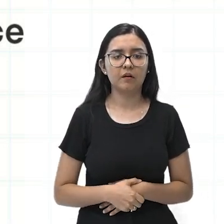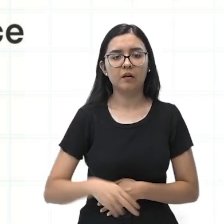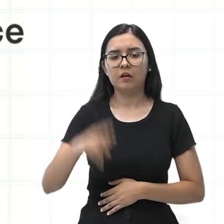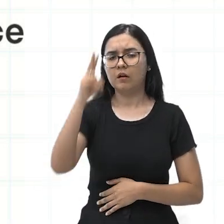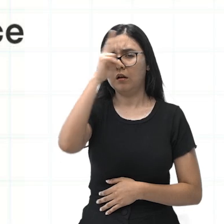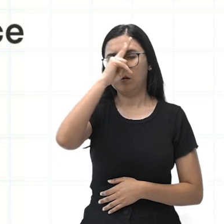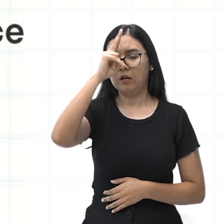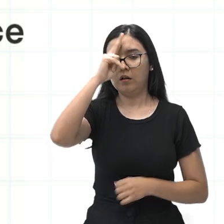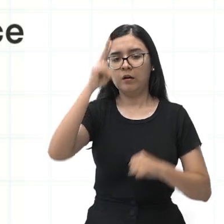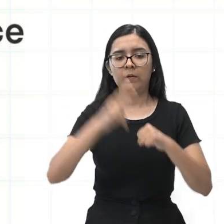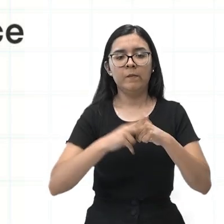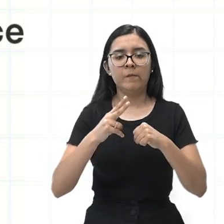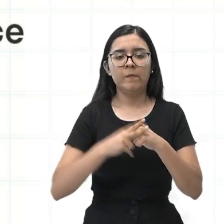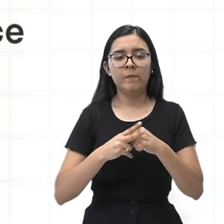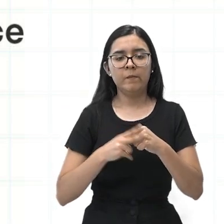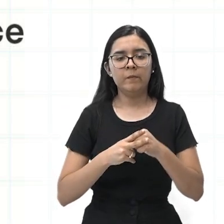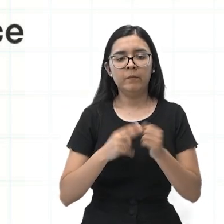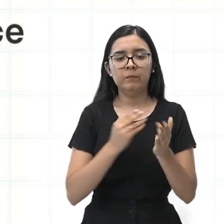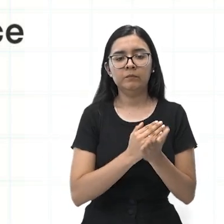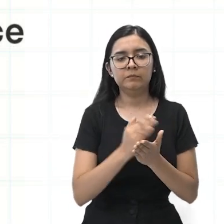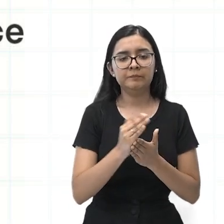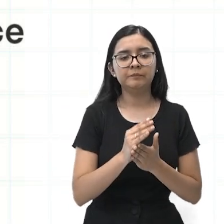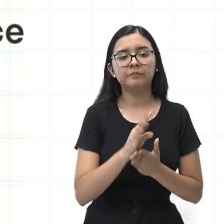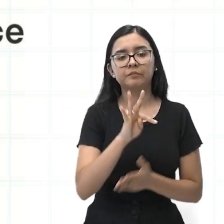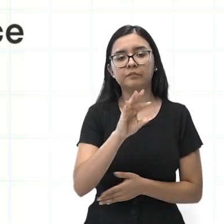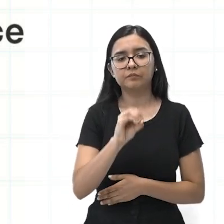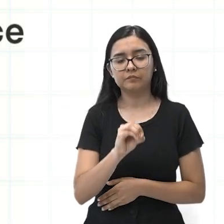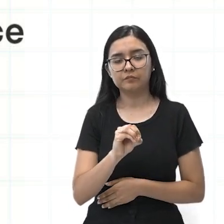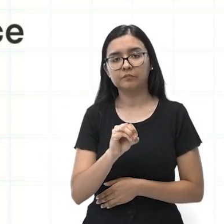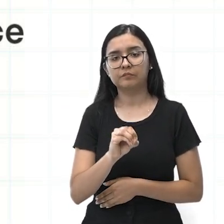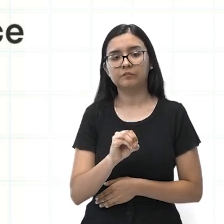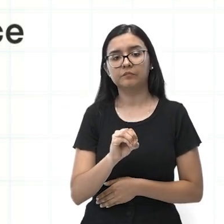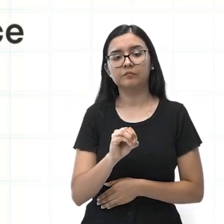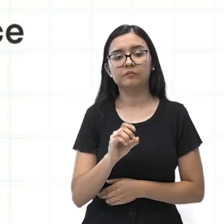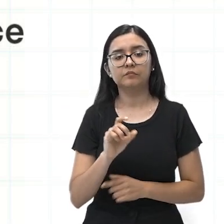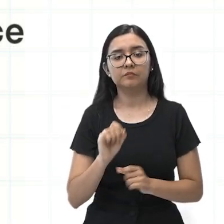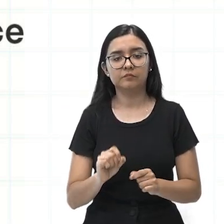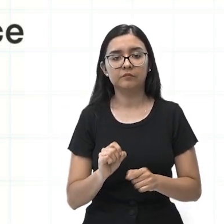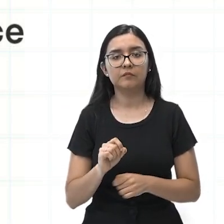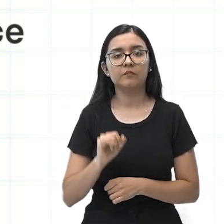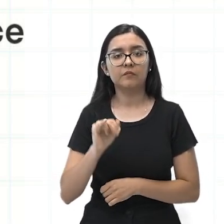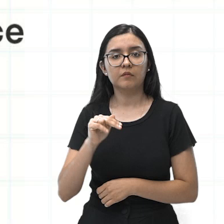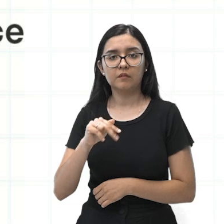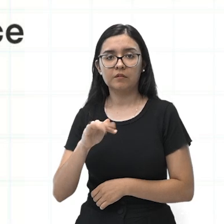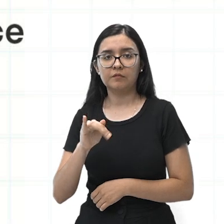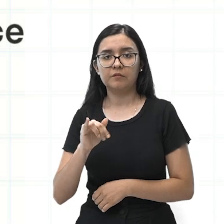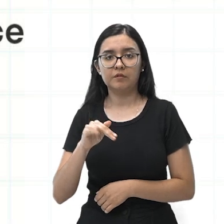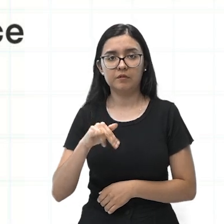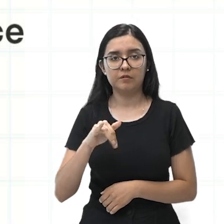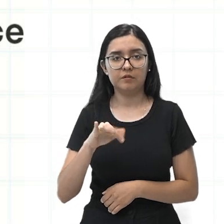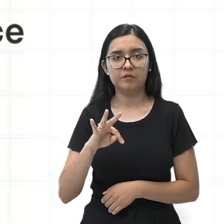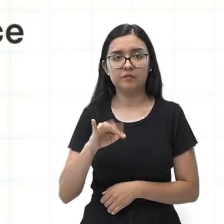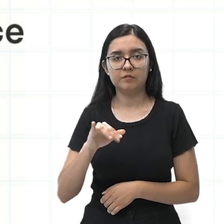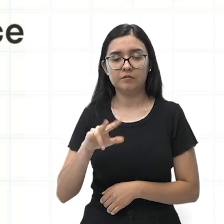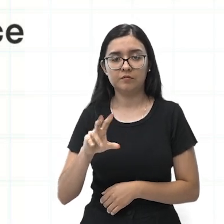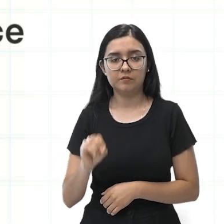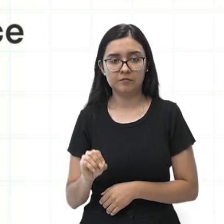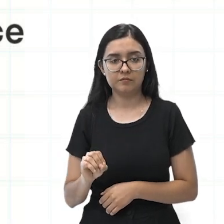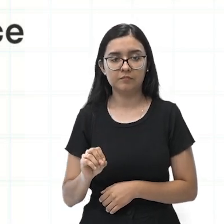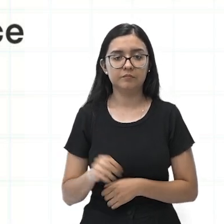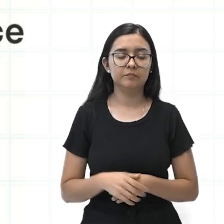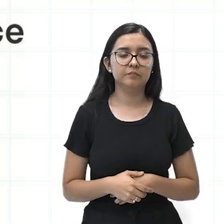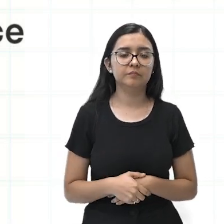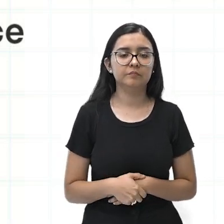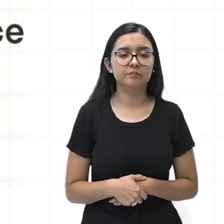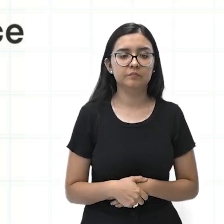Lembra os verbos iniciados com o to? Significa que estão no infinitivo, tá? Brincar, to play,